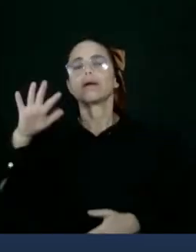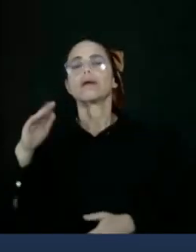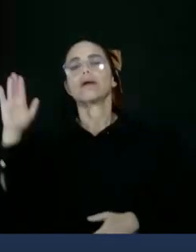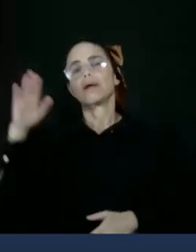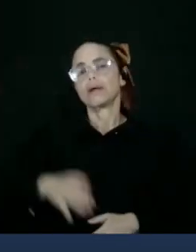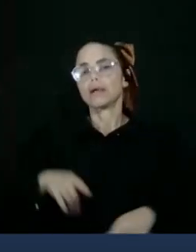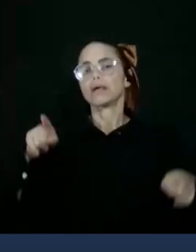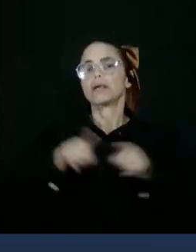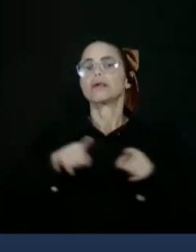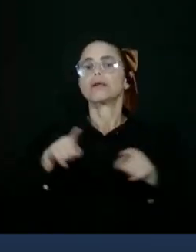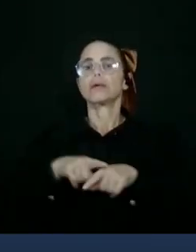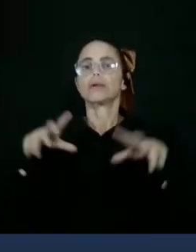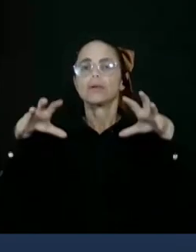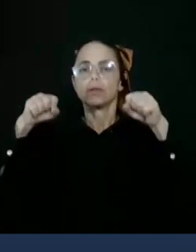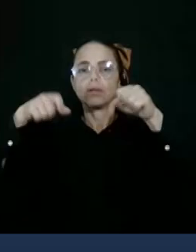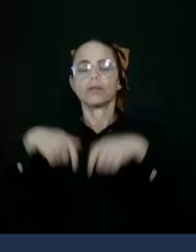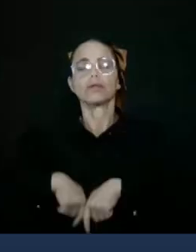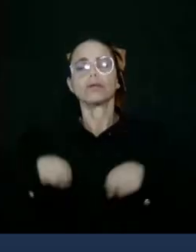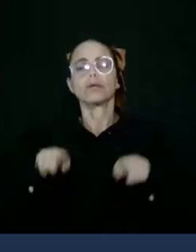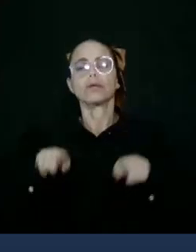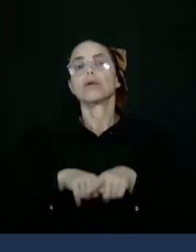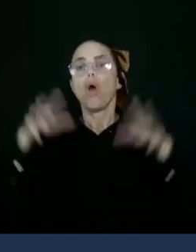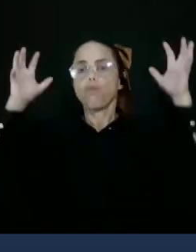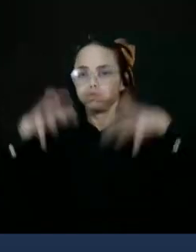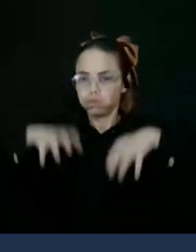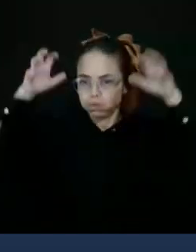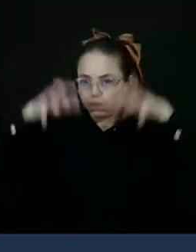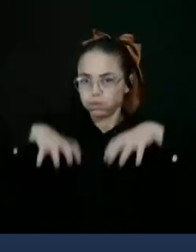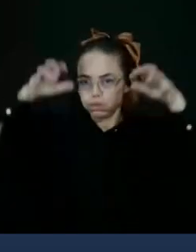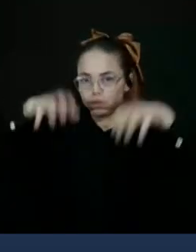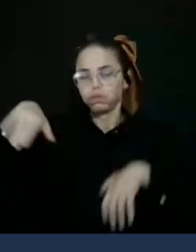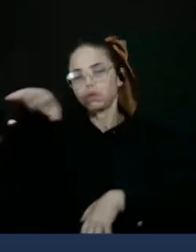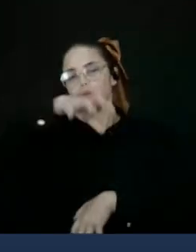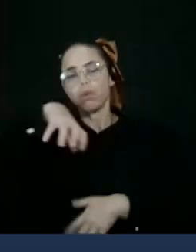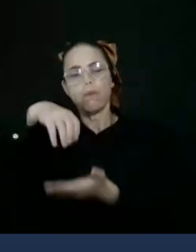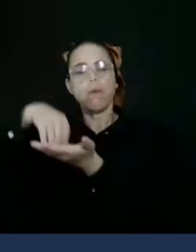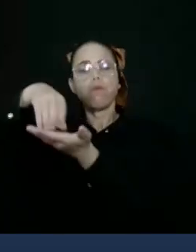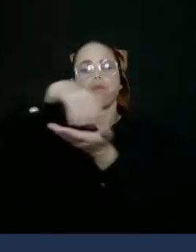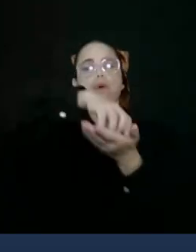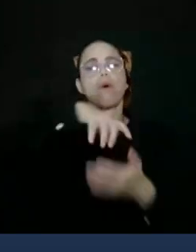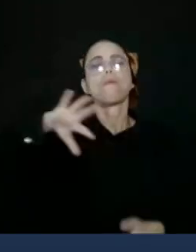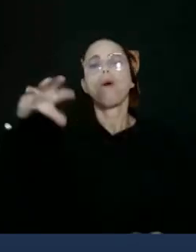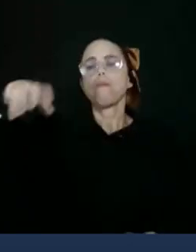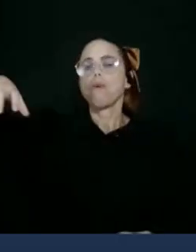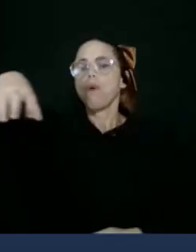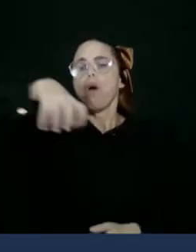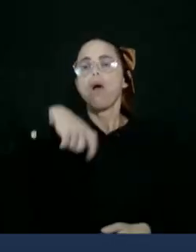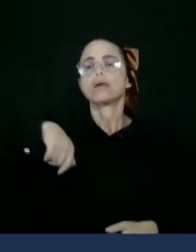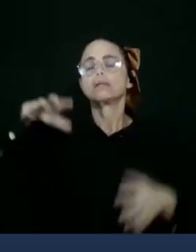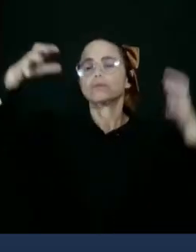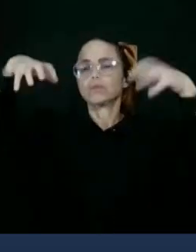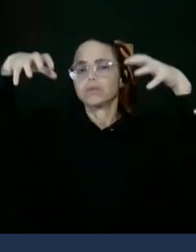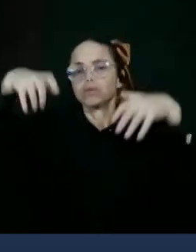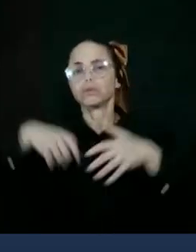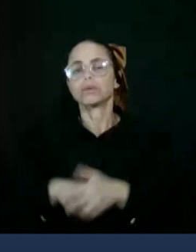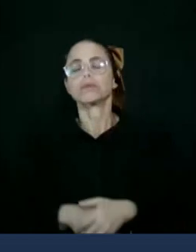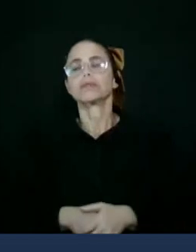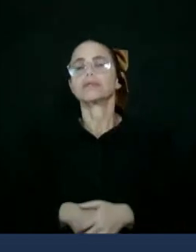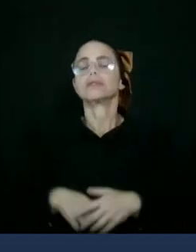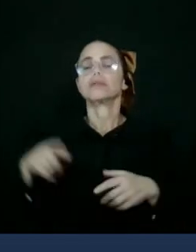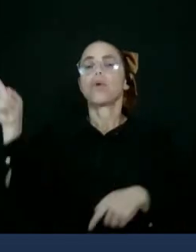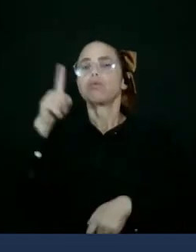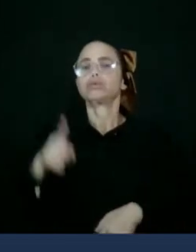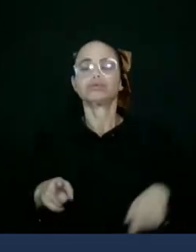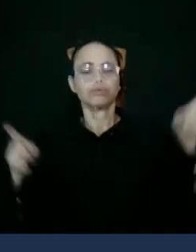à noite, e temporais, mais localizados também podem ocorrer, ocasionando, além das chuvas, a queda de raios.